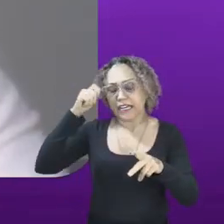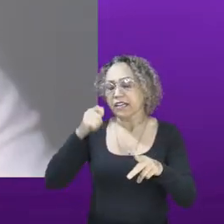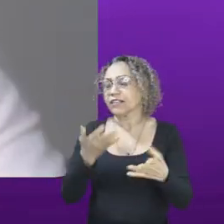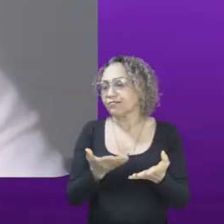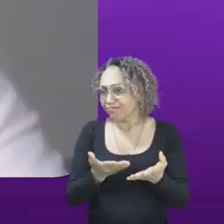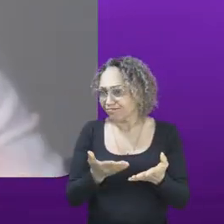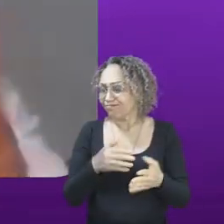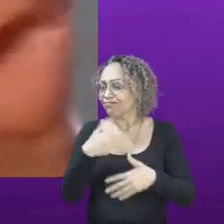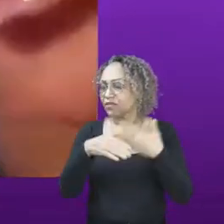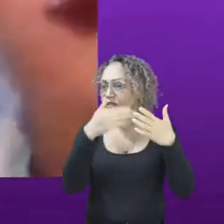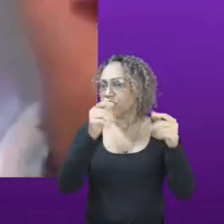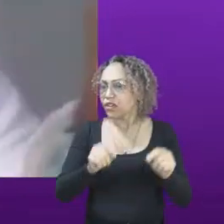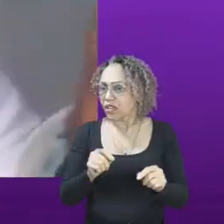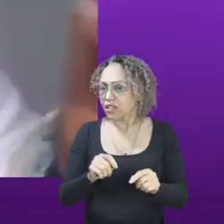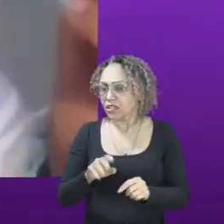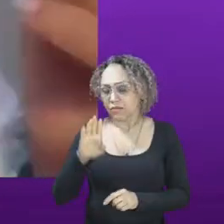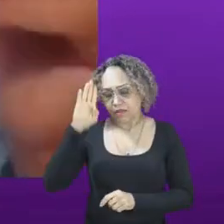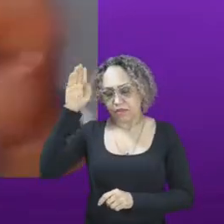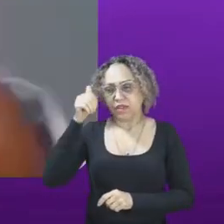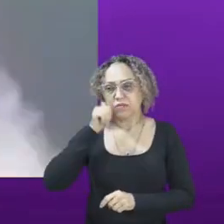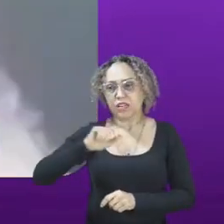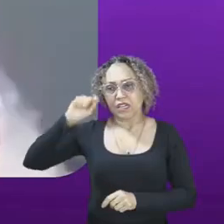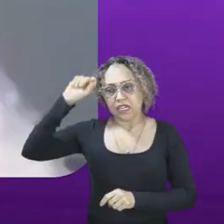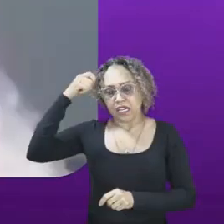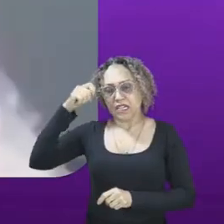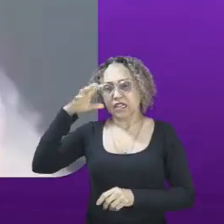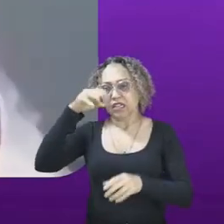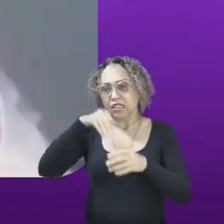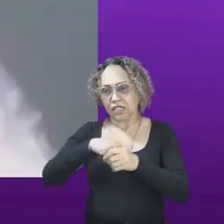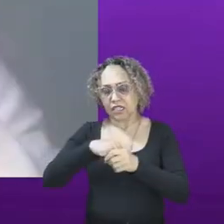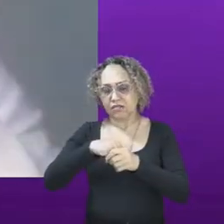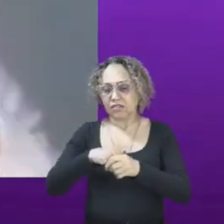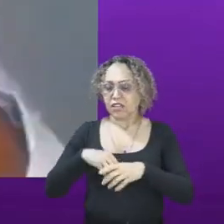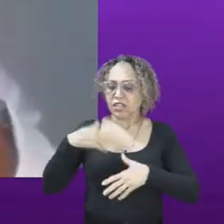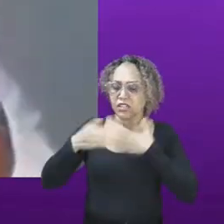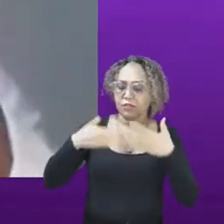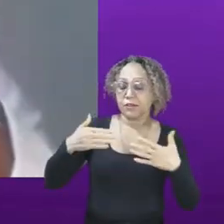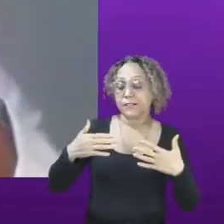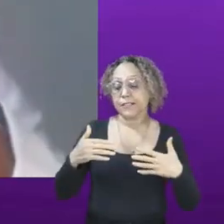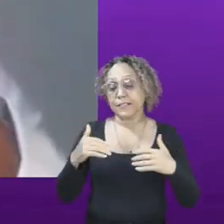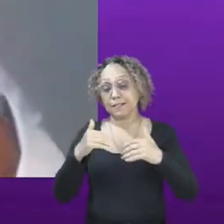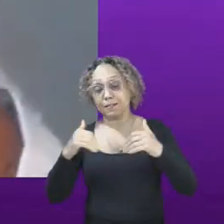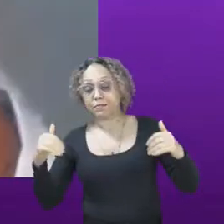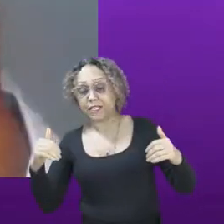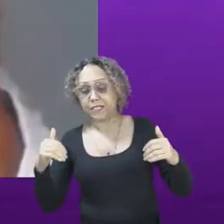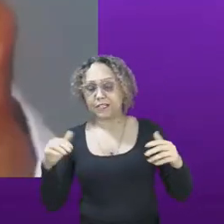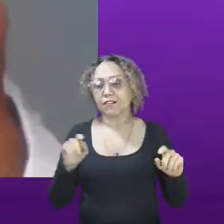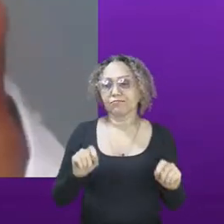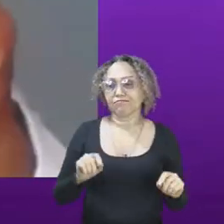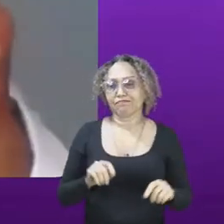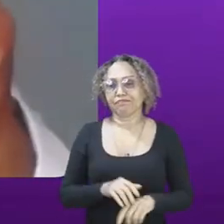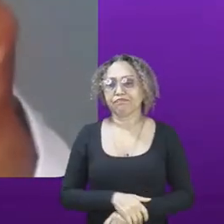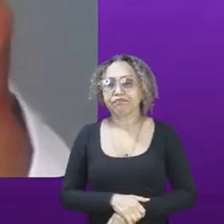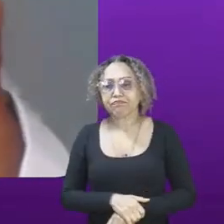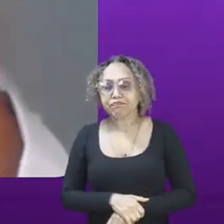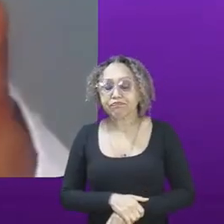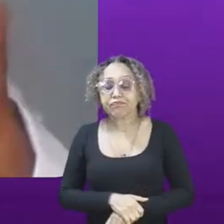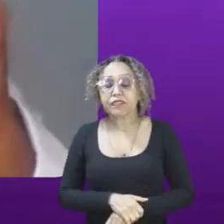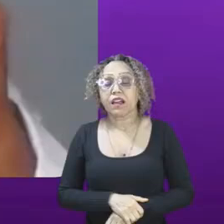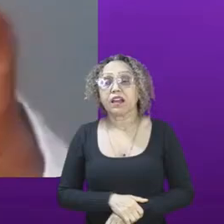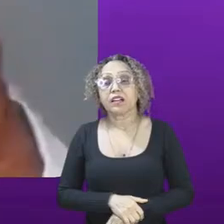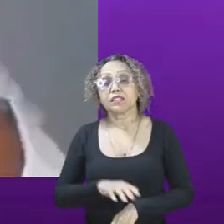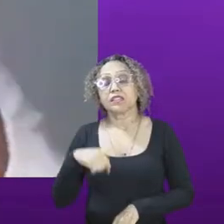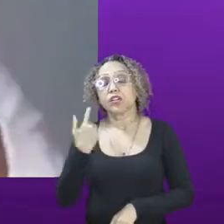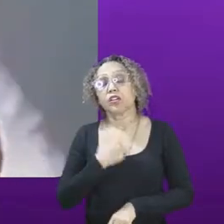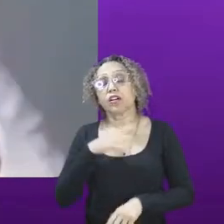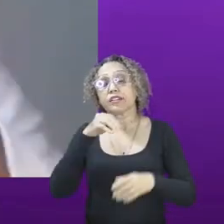pelas mulheres negras nesse processo diaspórico, né? Porque eu costumo dizer que se a nossa ação na